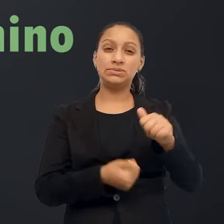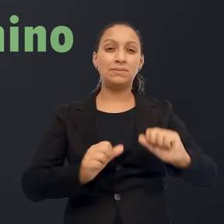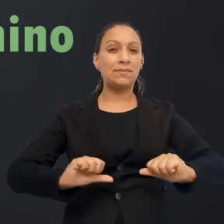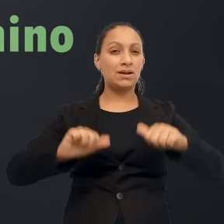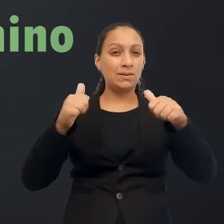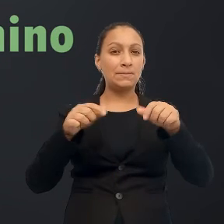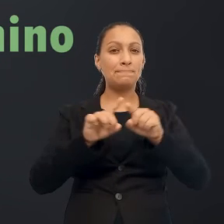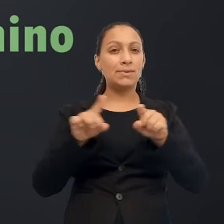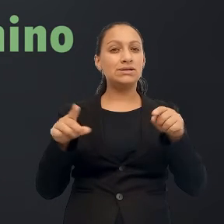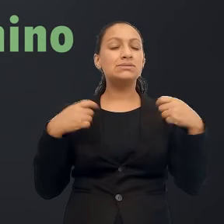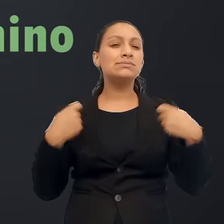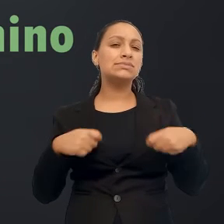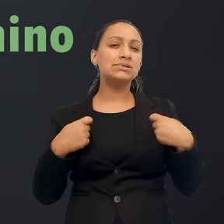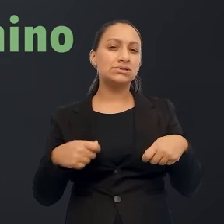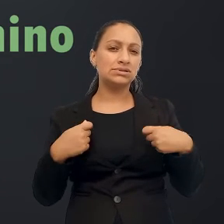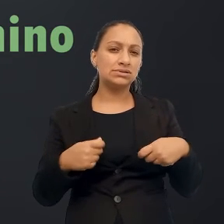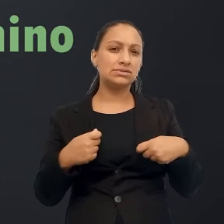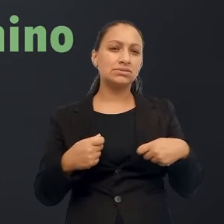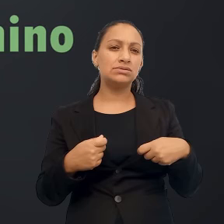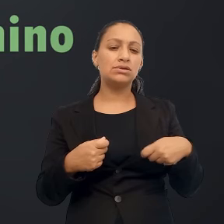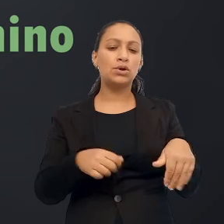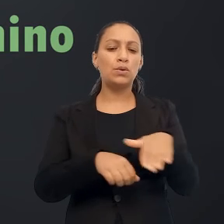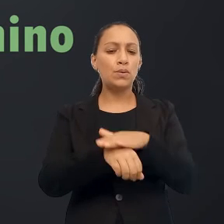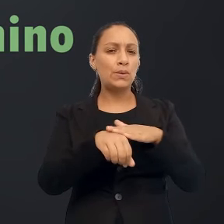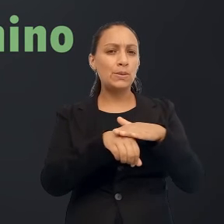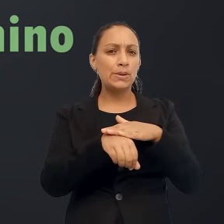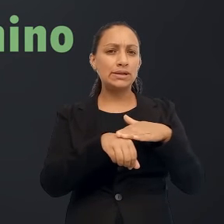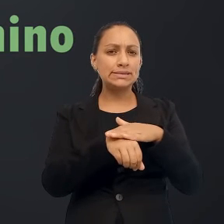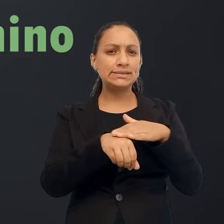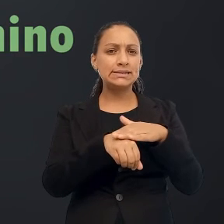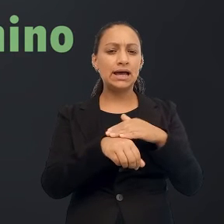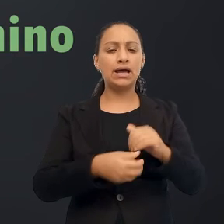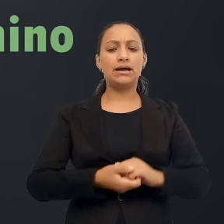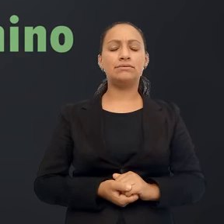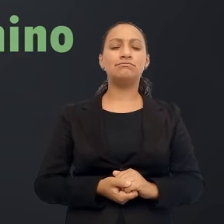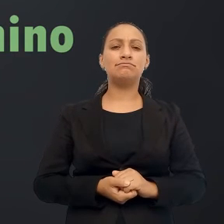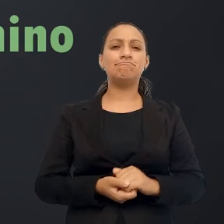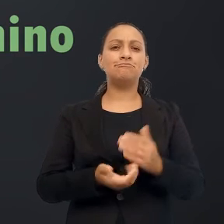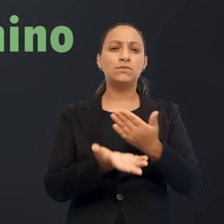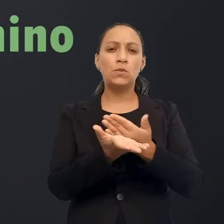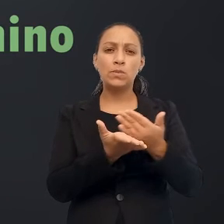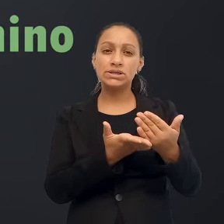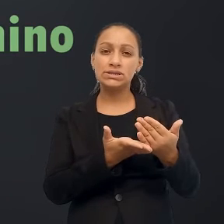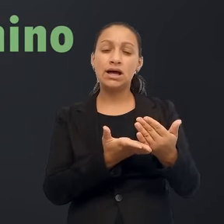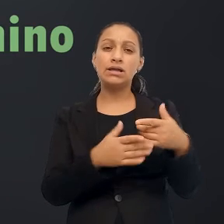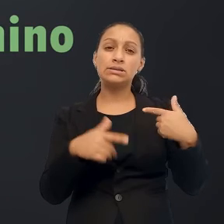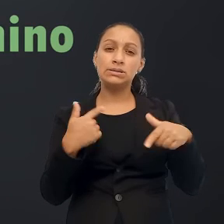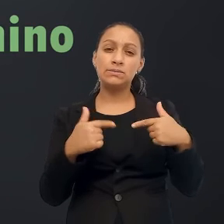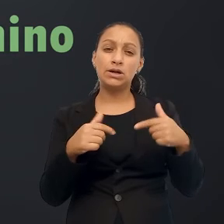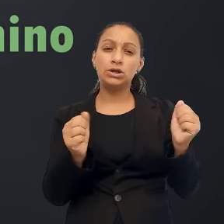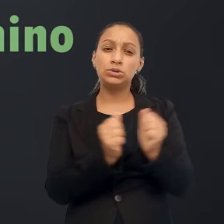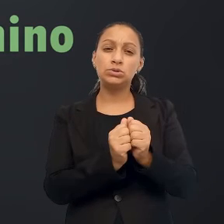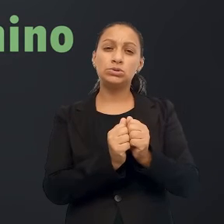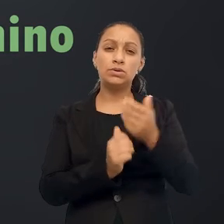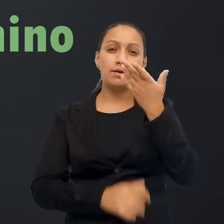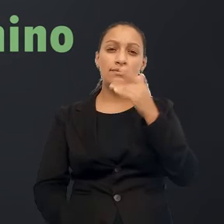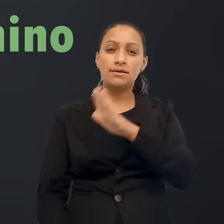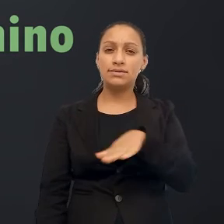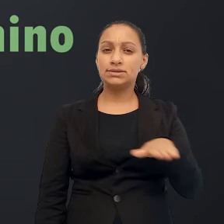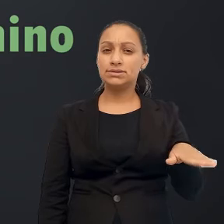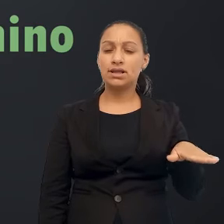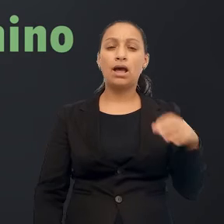Mas nós precisamos começar a trabalhar com as crianças,